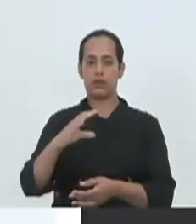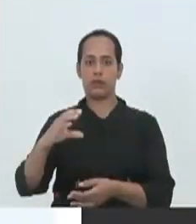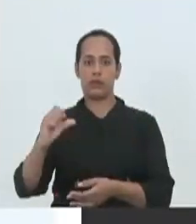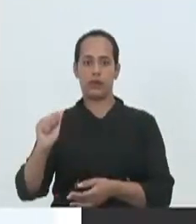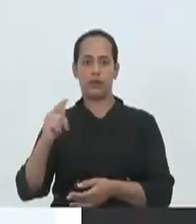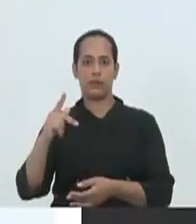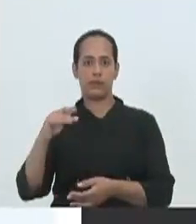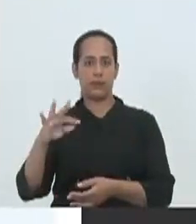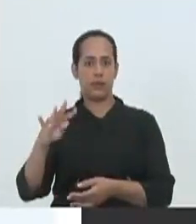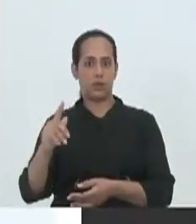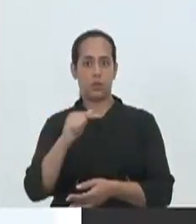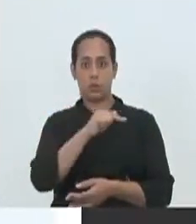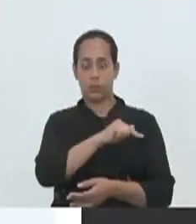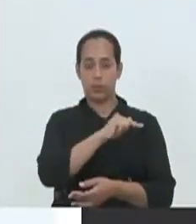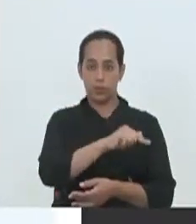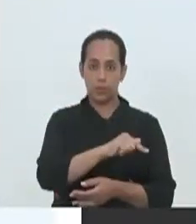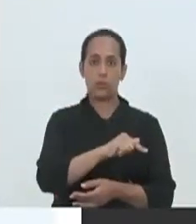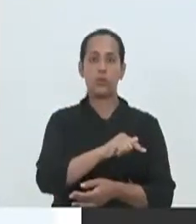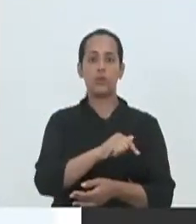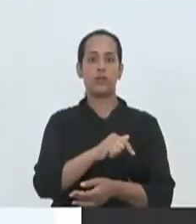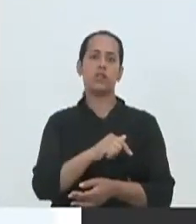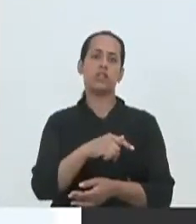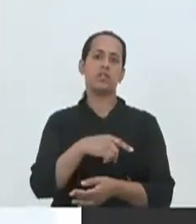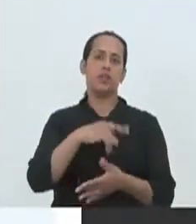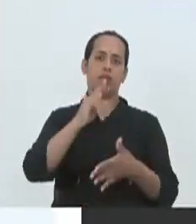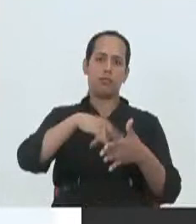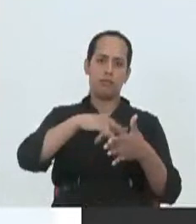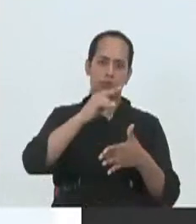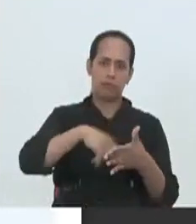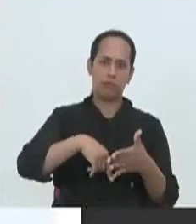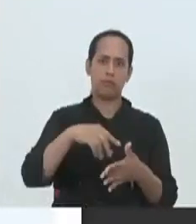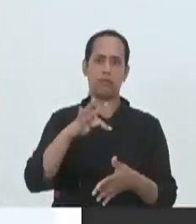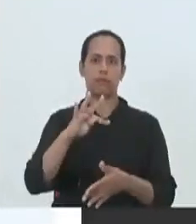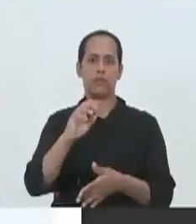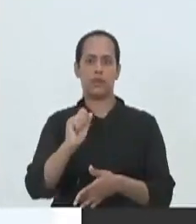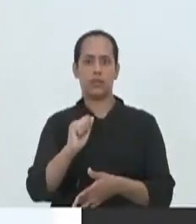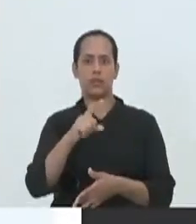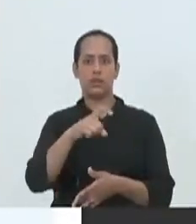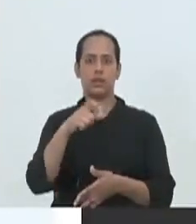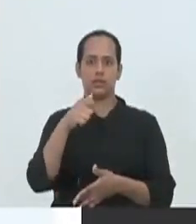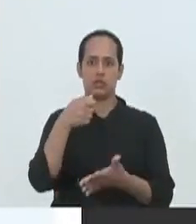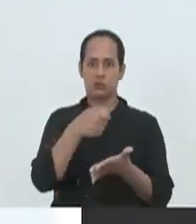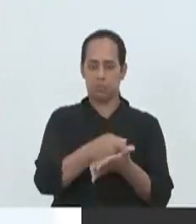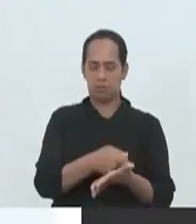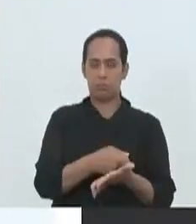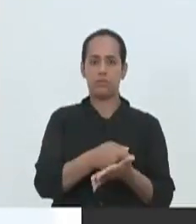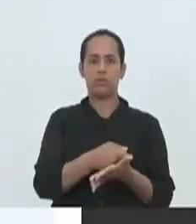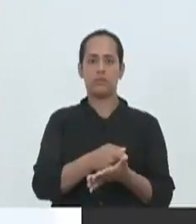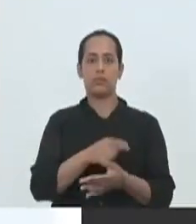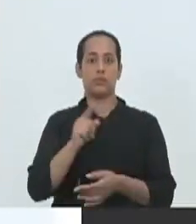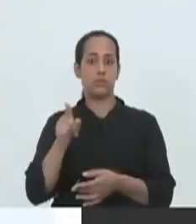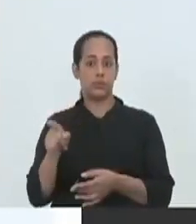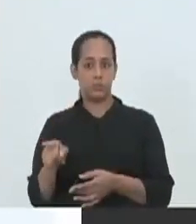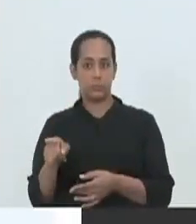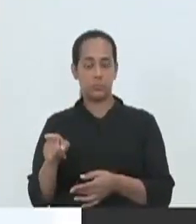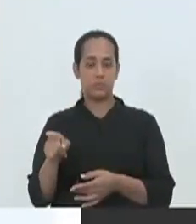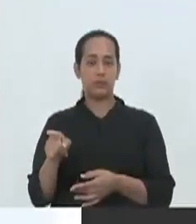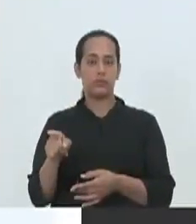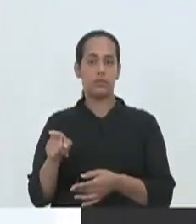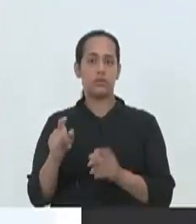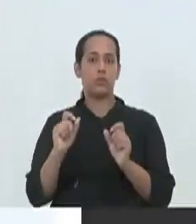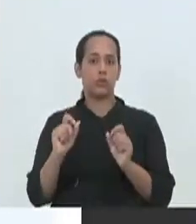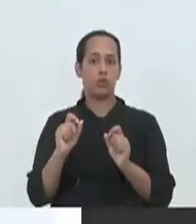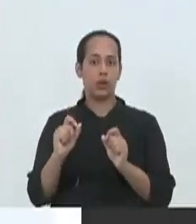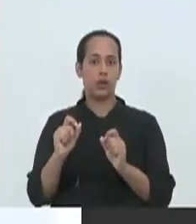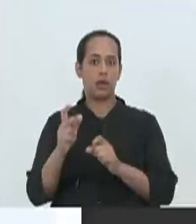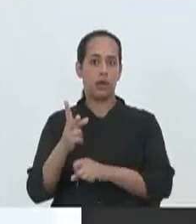aquelas oriundas de impostos taxas contribuições já as de Capital são são os